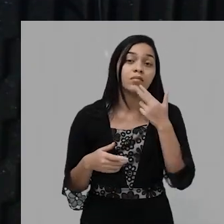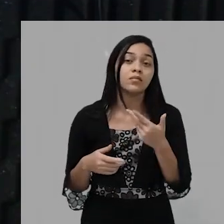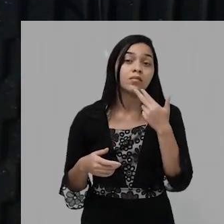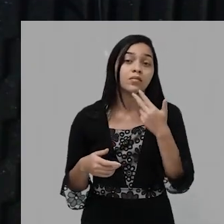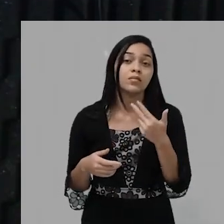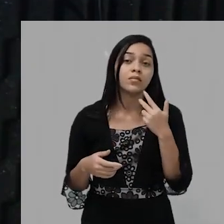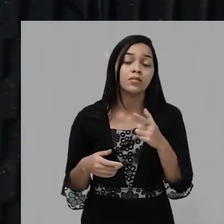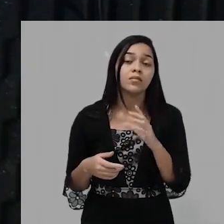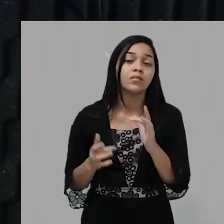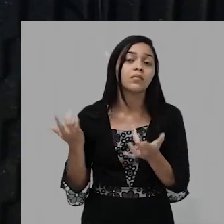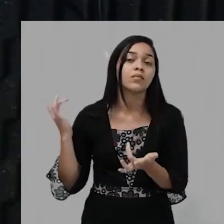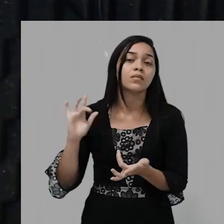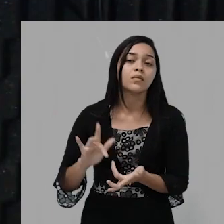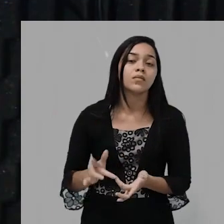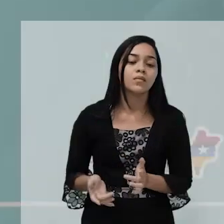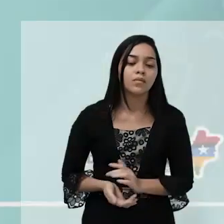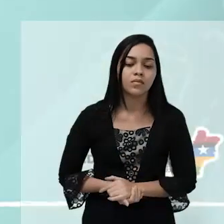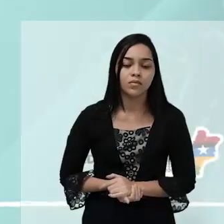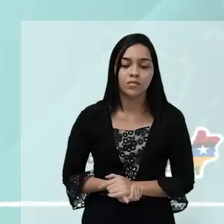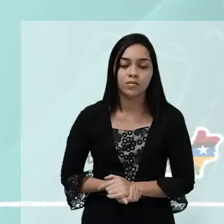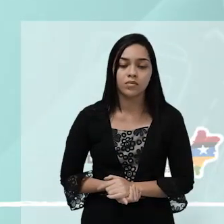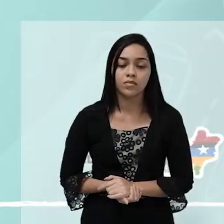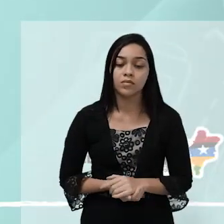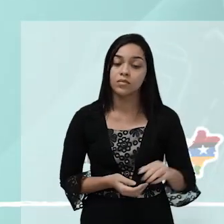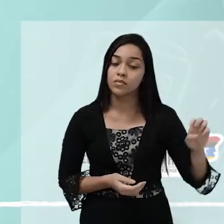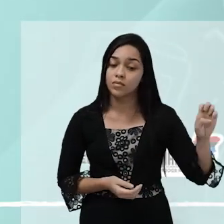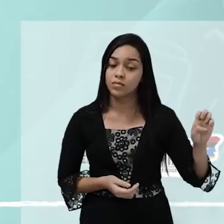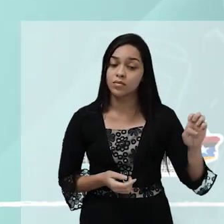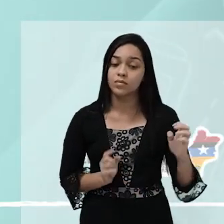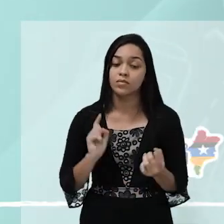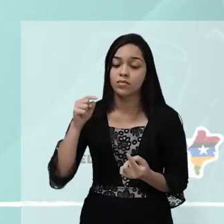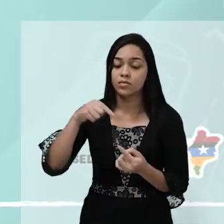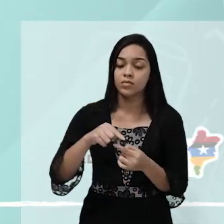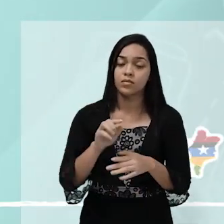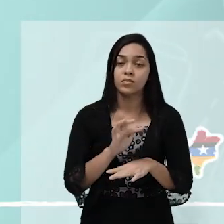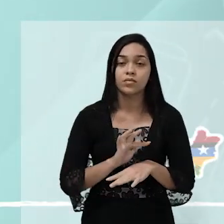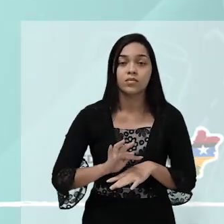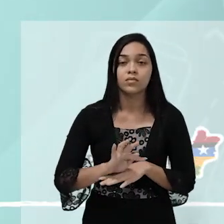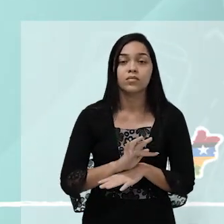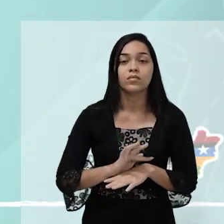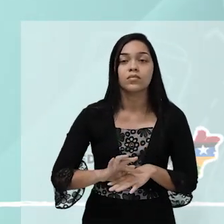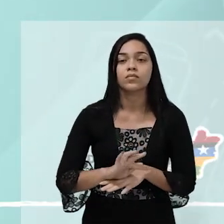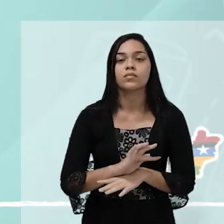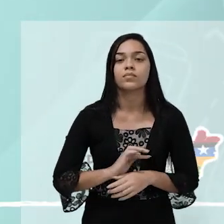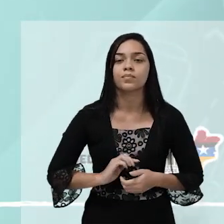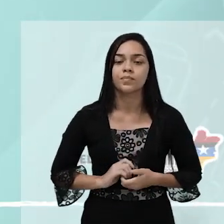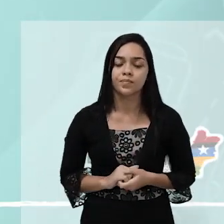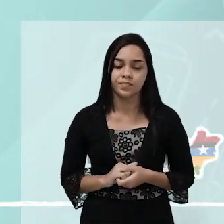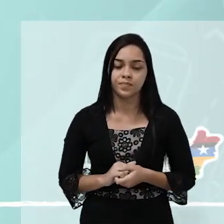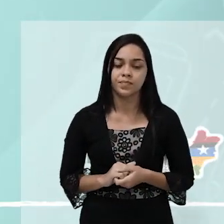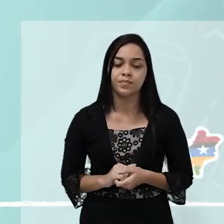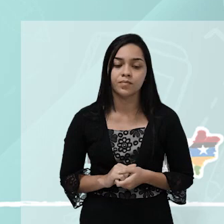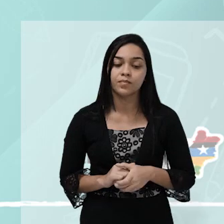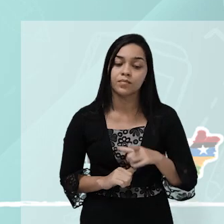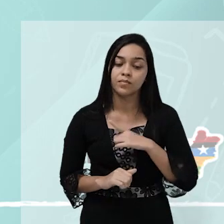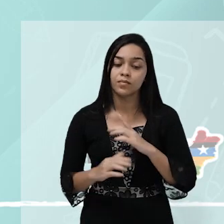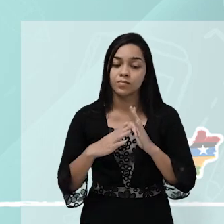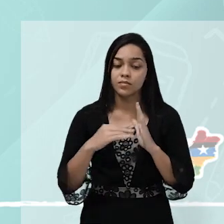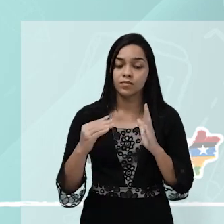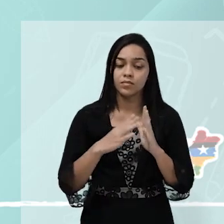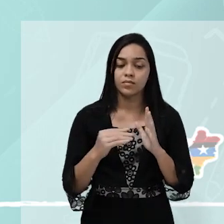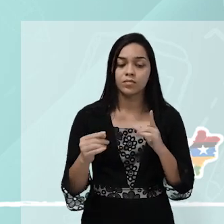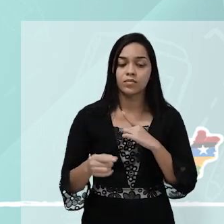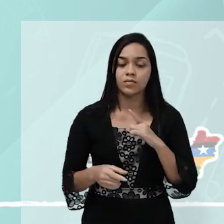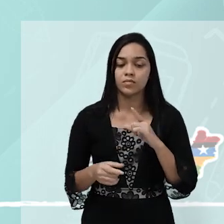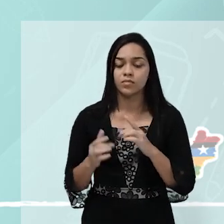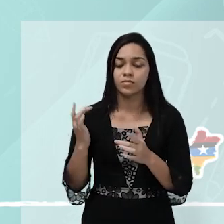do classicismo? A alternativa correta era uma linguagem objetiva e formal. Ela era inspirada